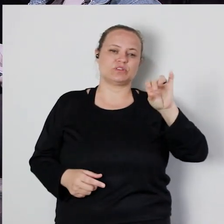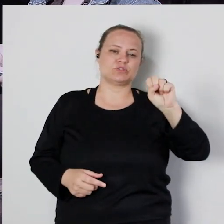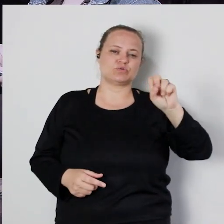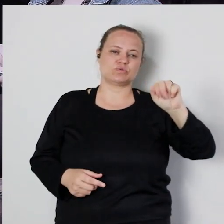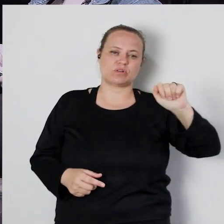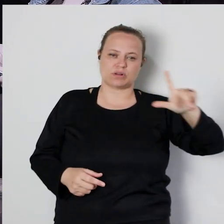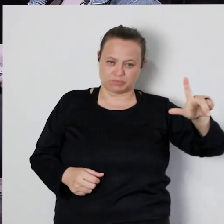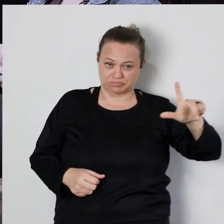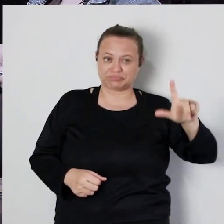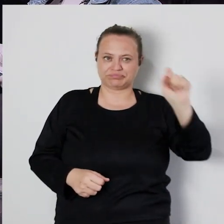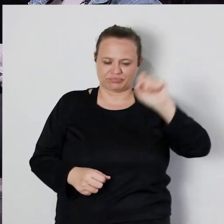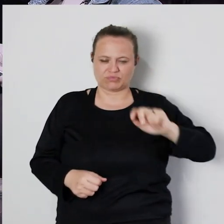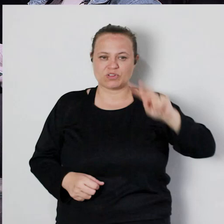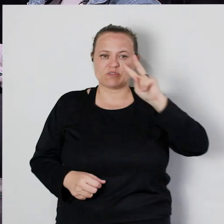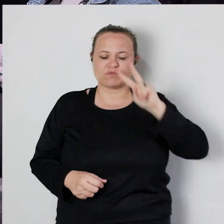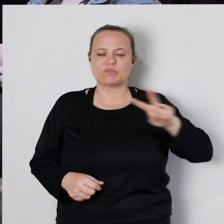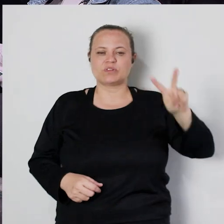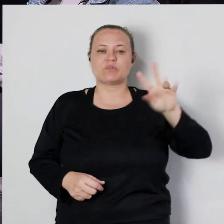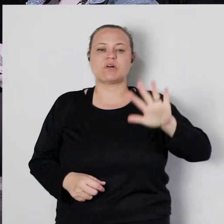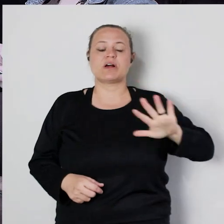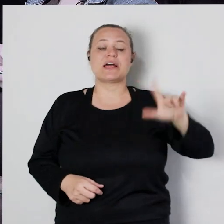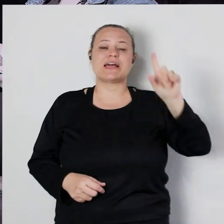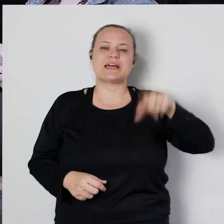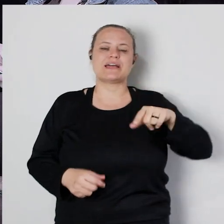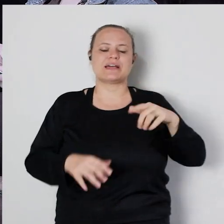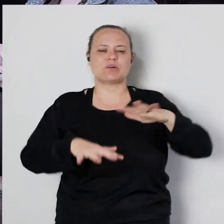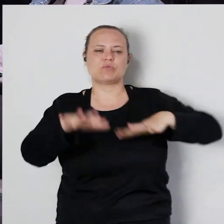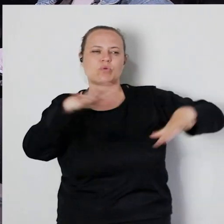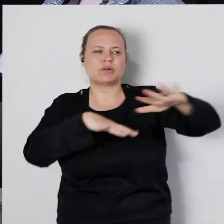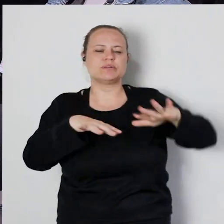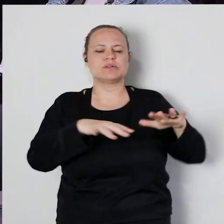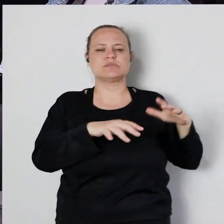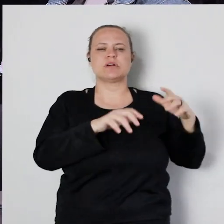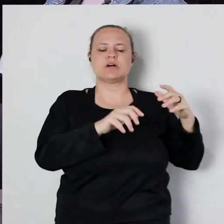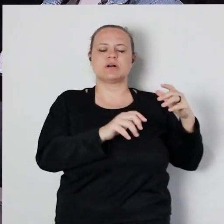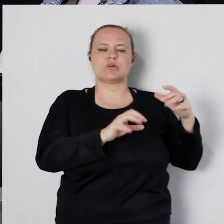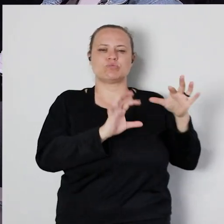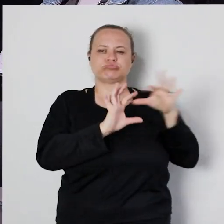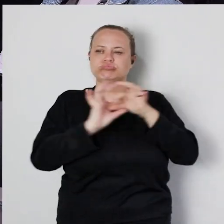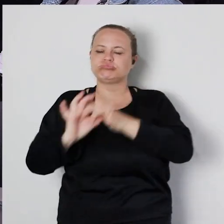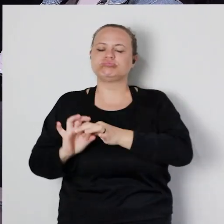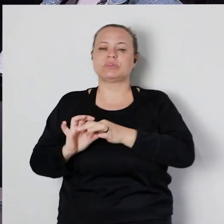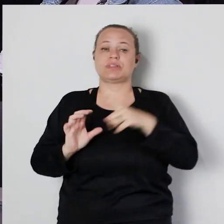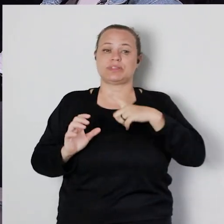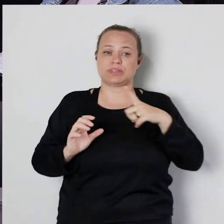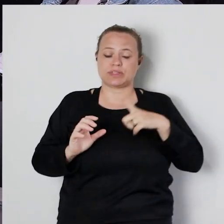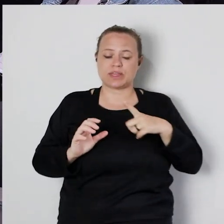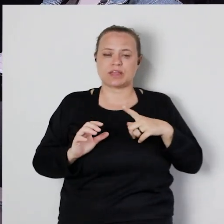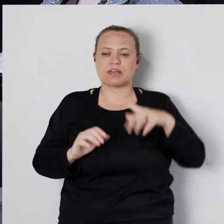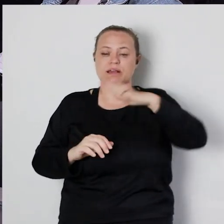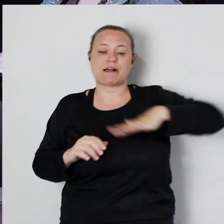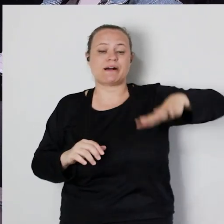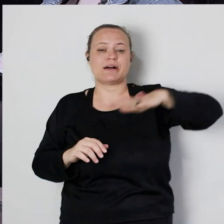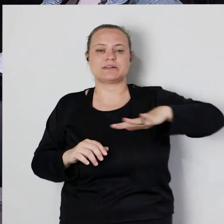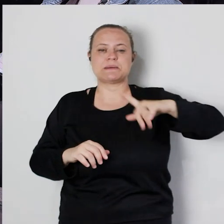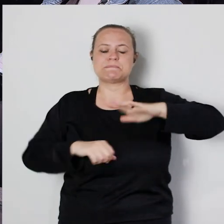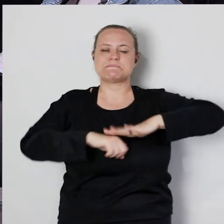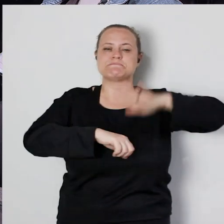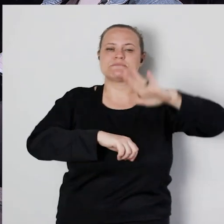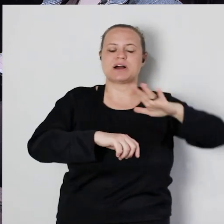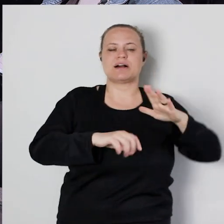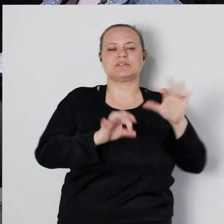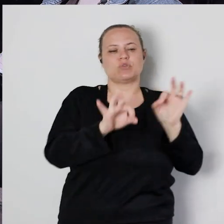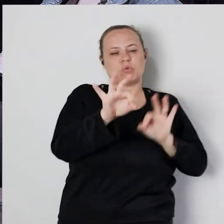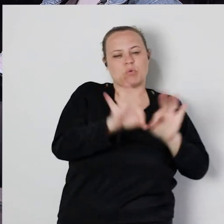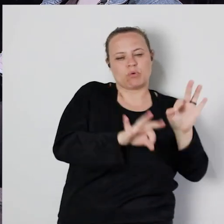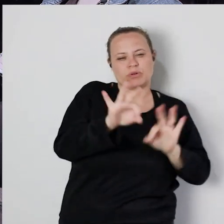o audiovisual, e aí tem um ponto que eu acho que é importante chamar a atenção, a questão de articulação e